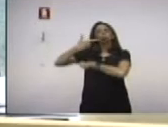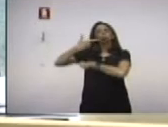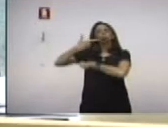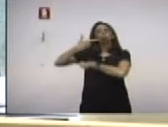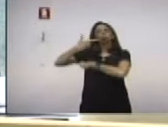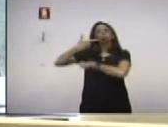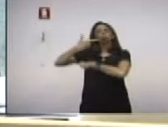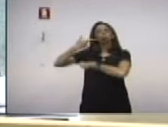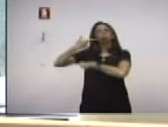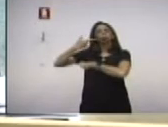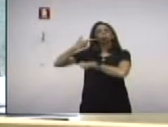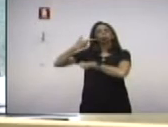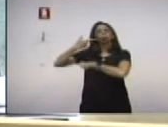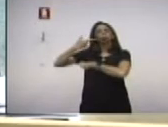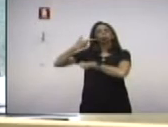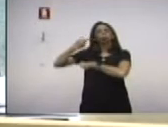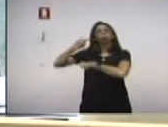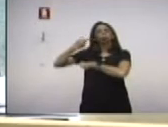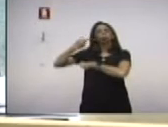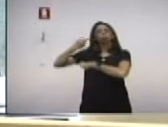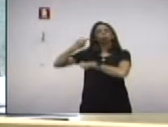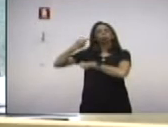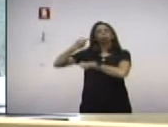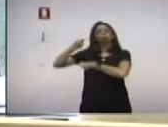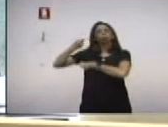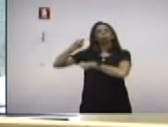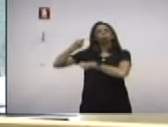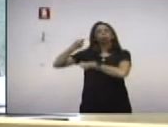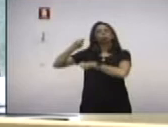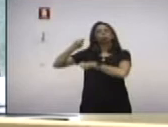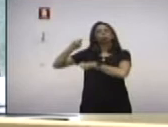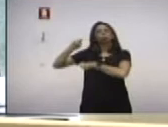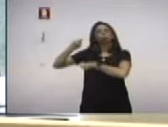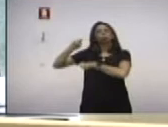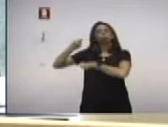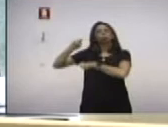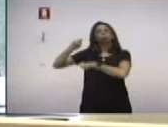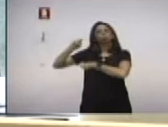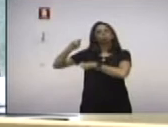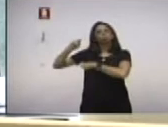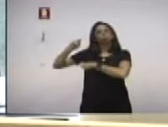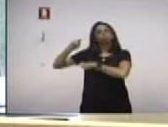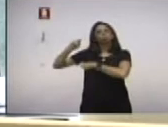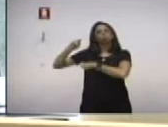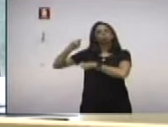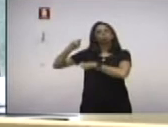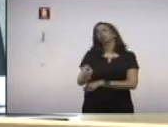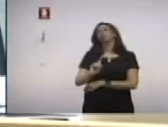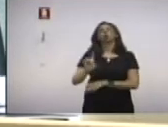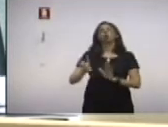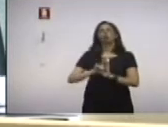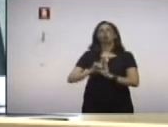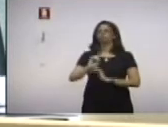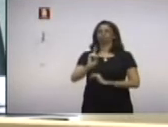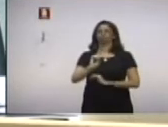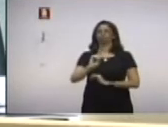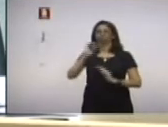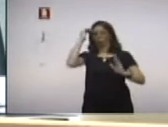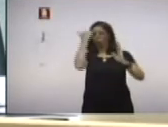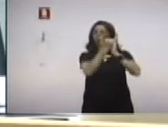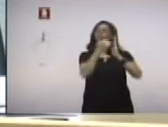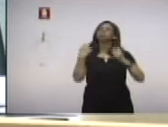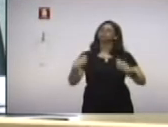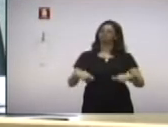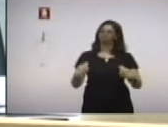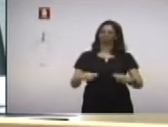aprovação dessas emendas não fique como letra morta e mais uma mais uma lei Então vou